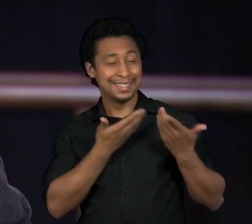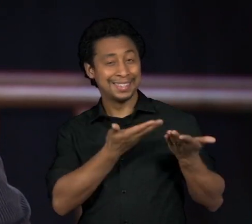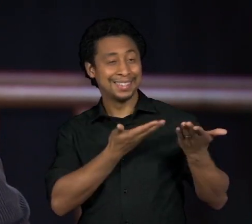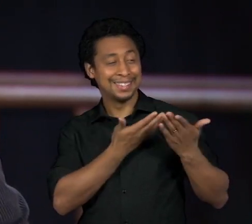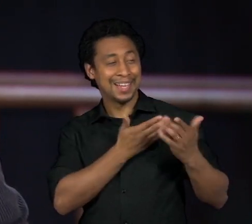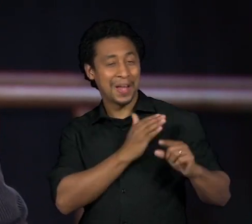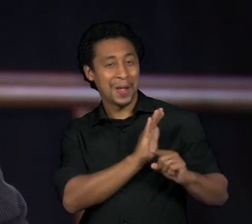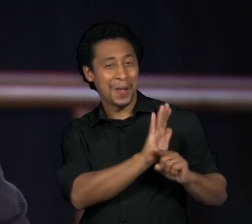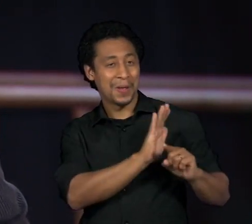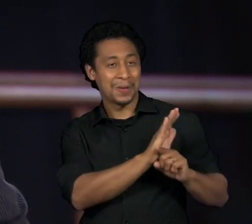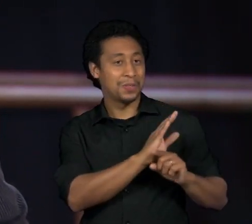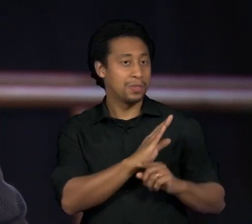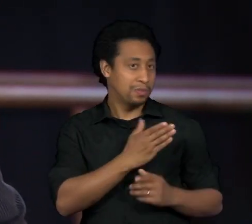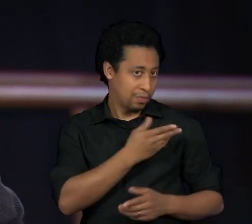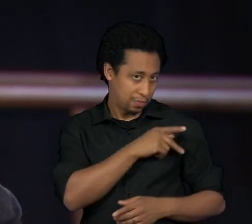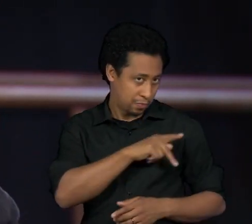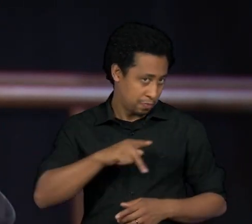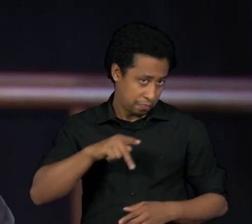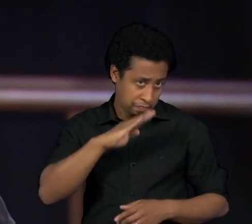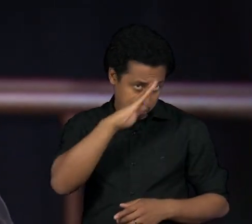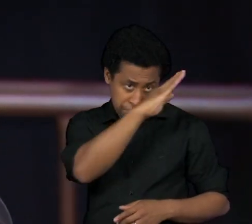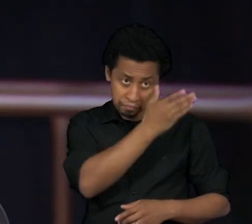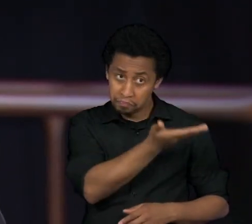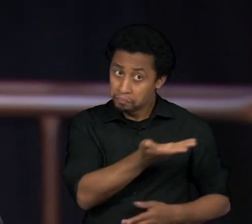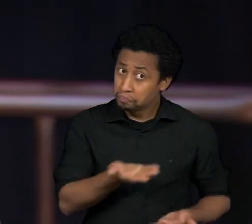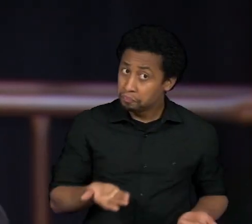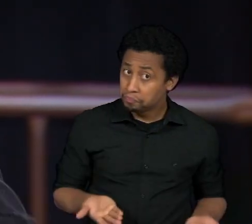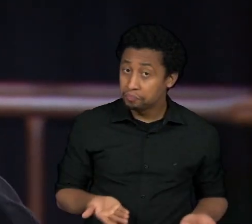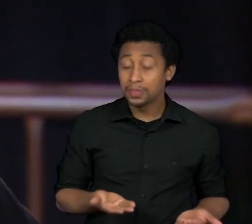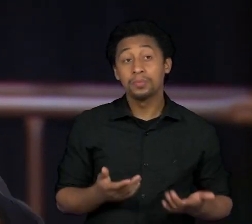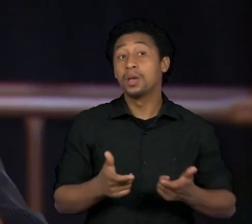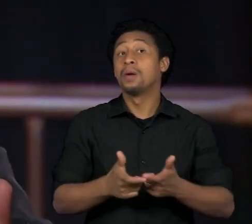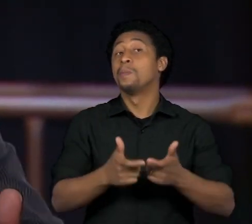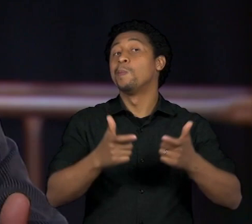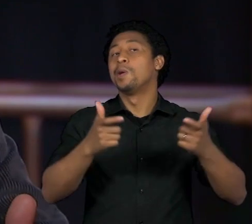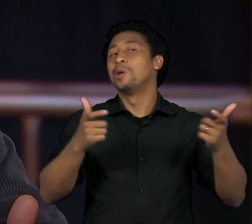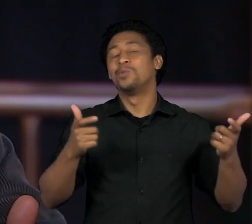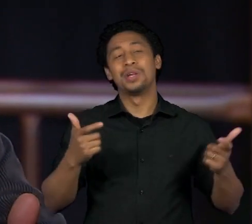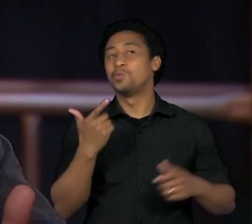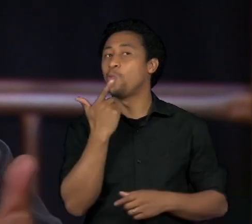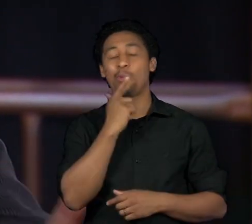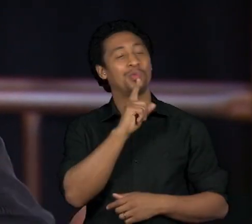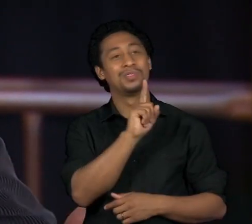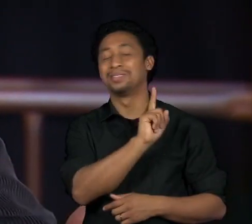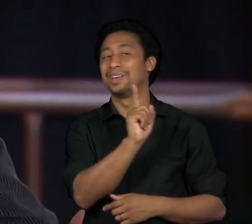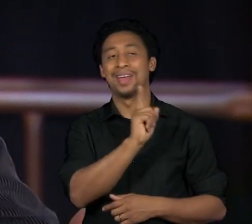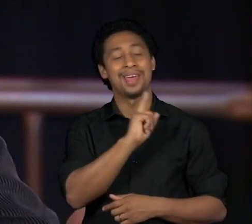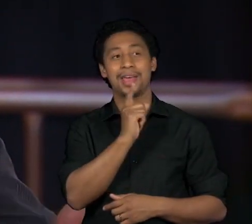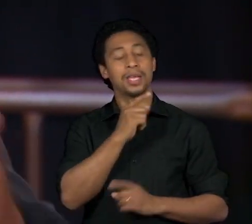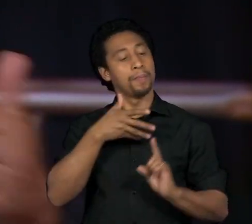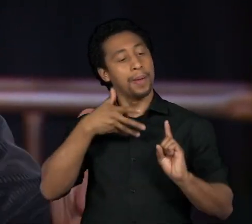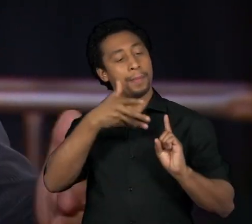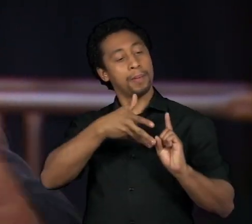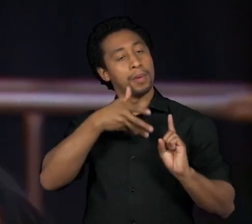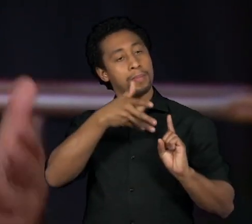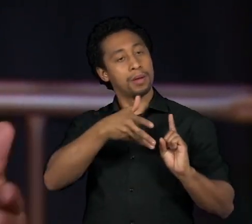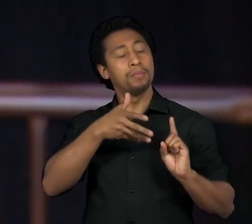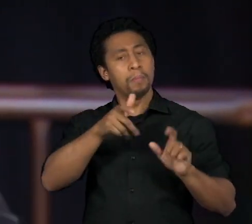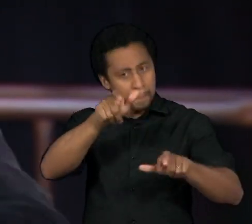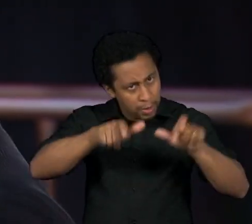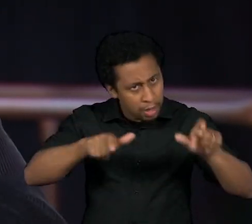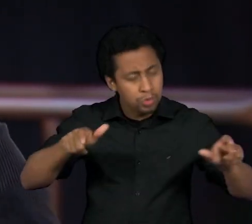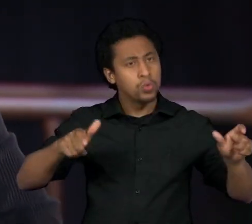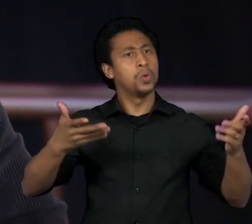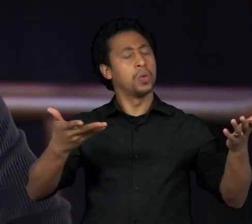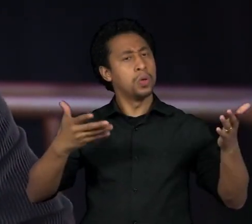minha avaliação, muita gente não consegue falar. Muita gente progressista, que tem boas ideias e tudo